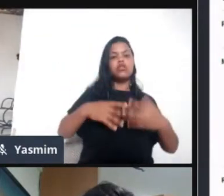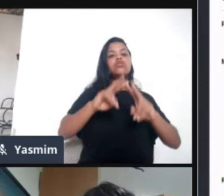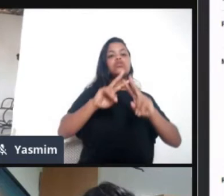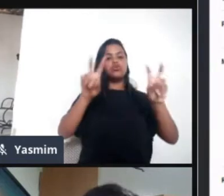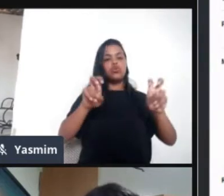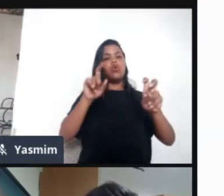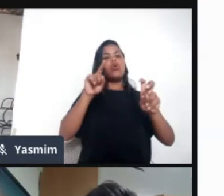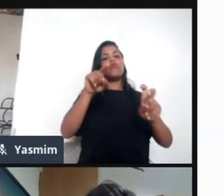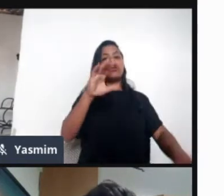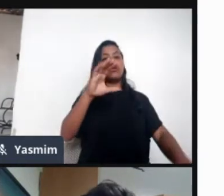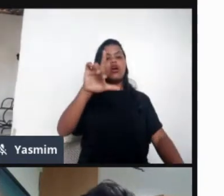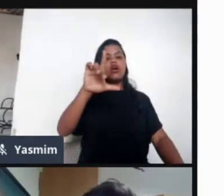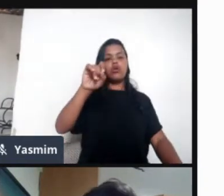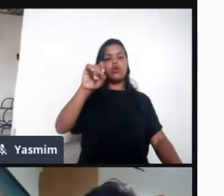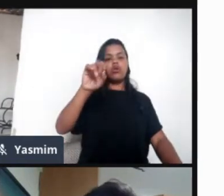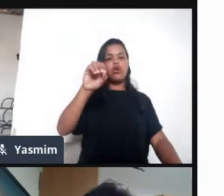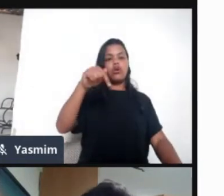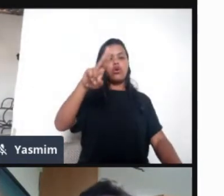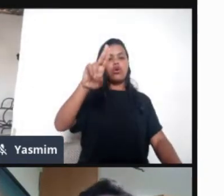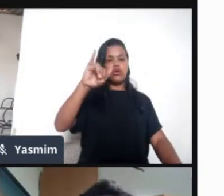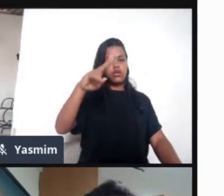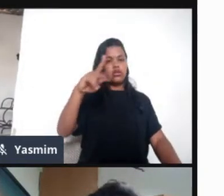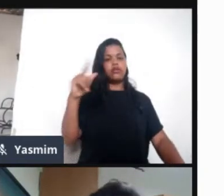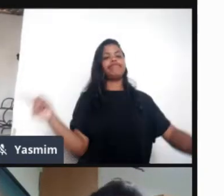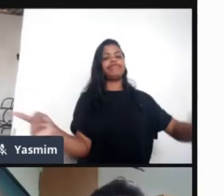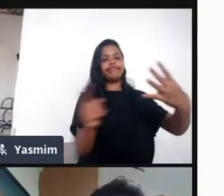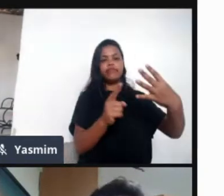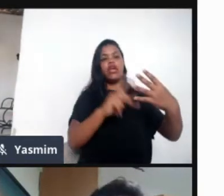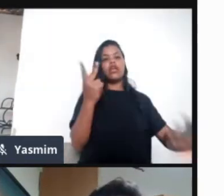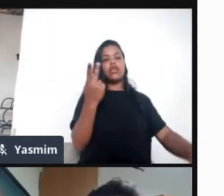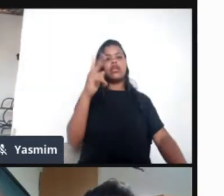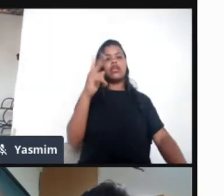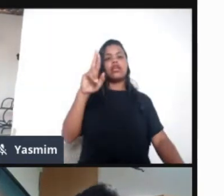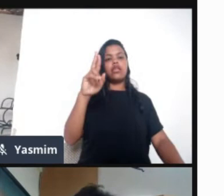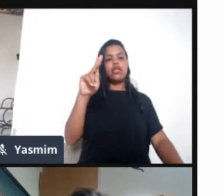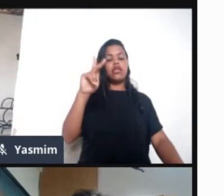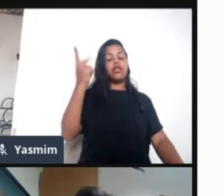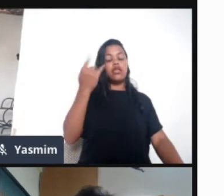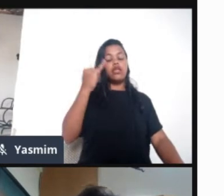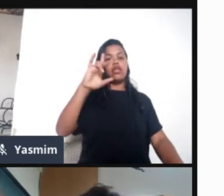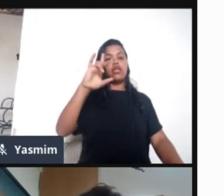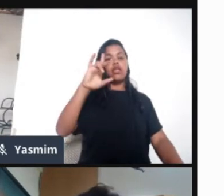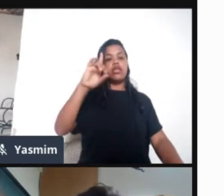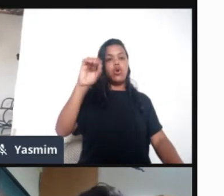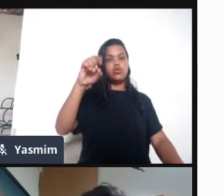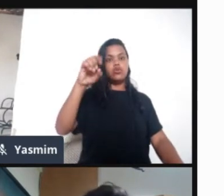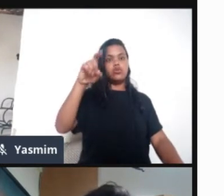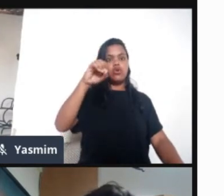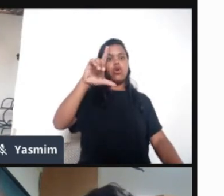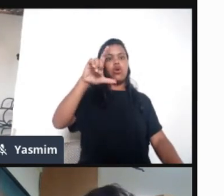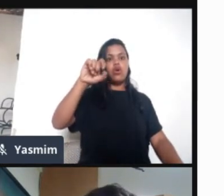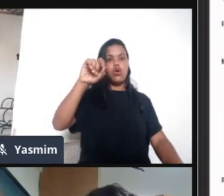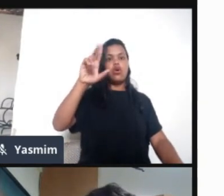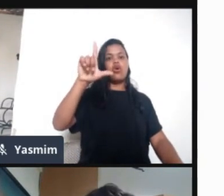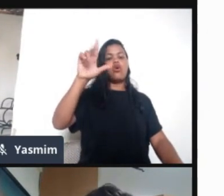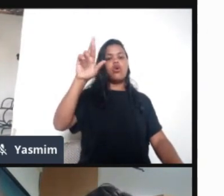cloroquina. Já a hidroxicloroquina, que é um derivado da cloroquina, só que tem uma toxicidade menor.